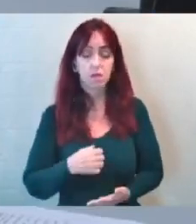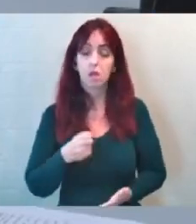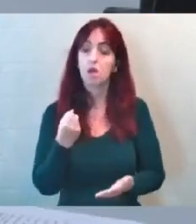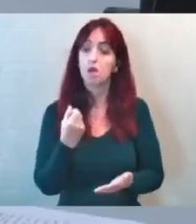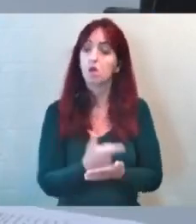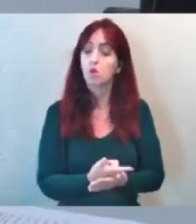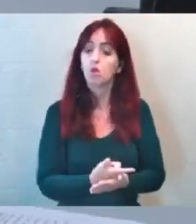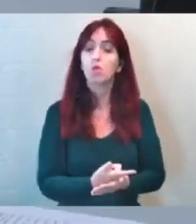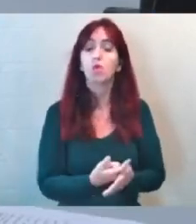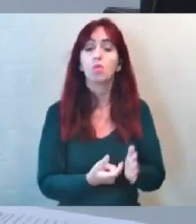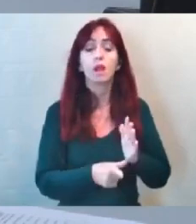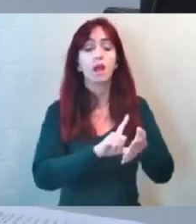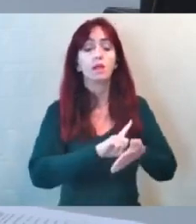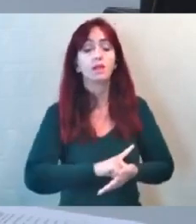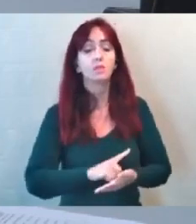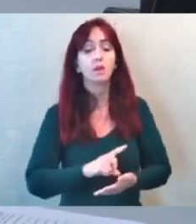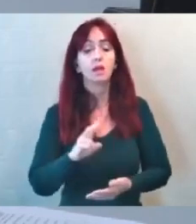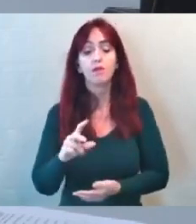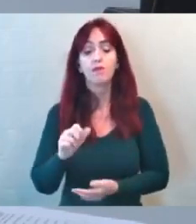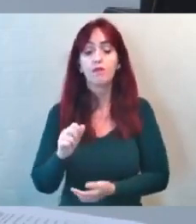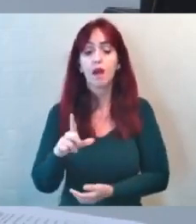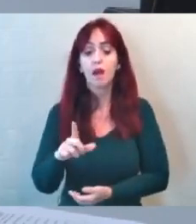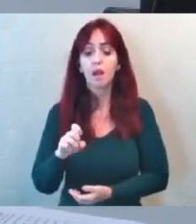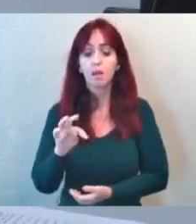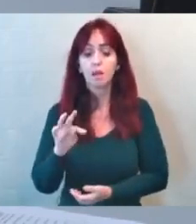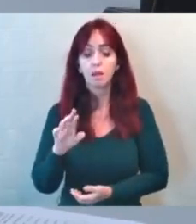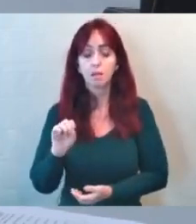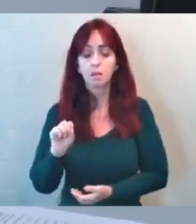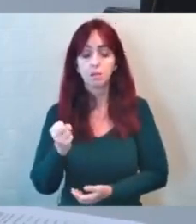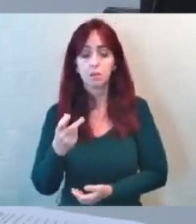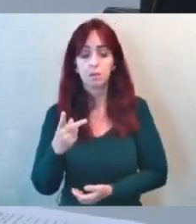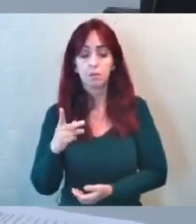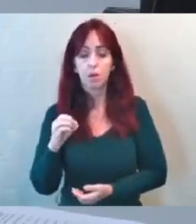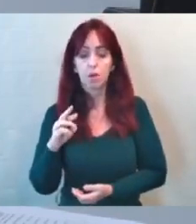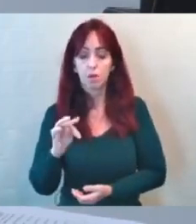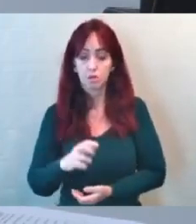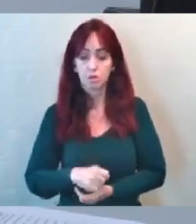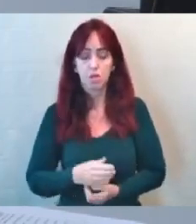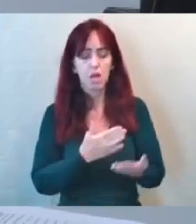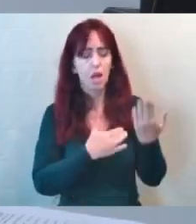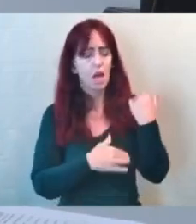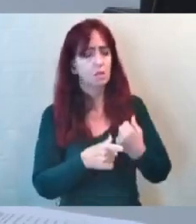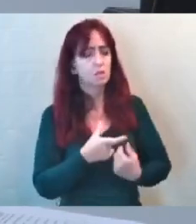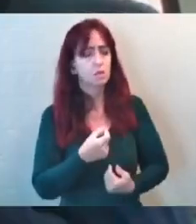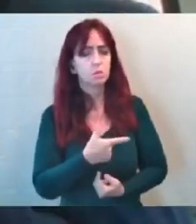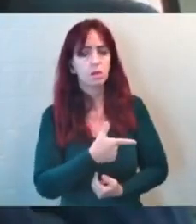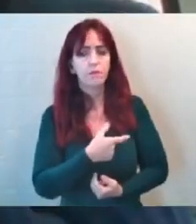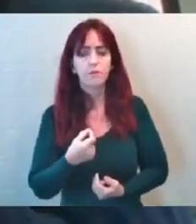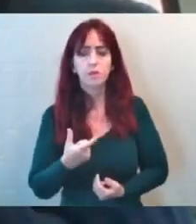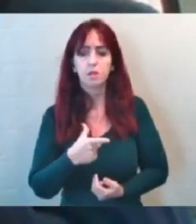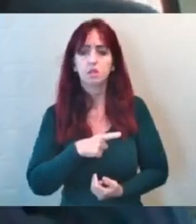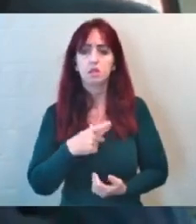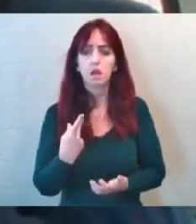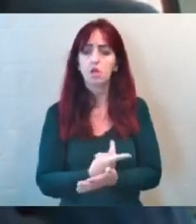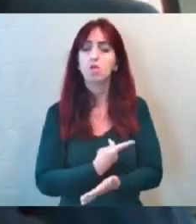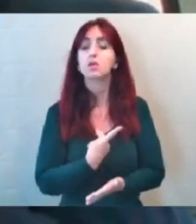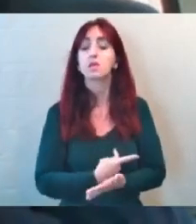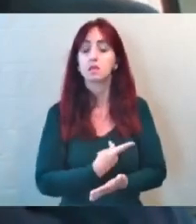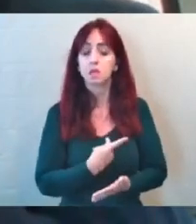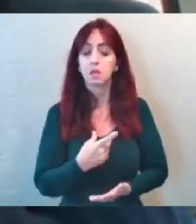Transporte. Desde meados de 2020, essa restituição está sendo efetuada, certo?